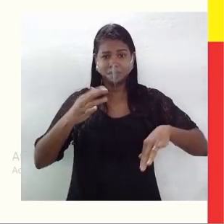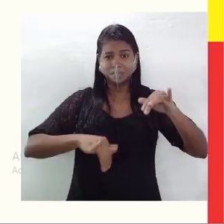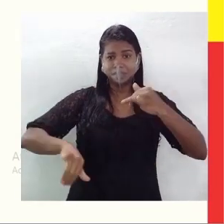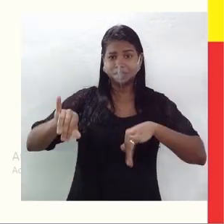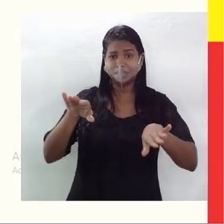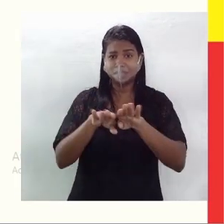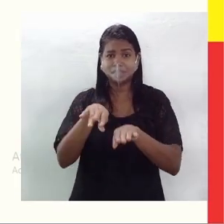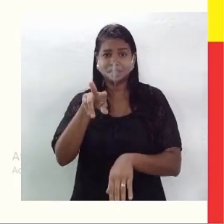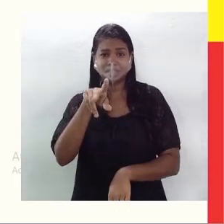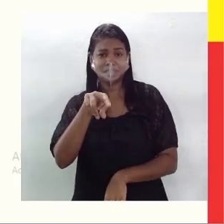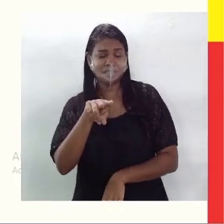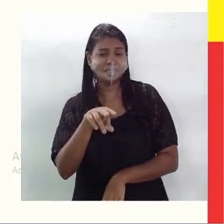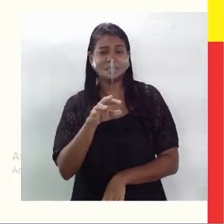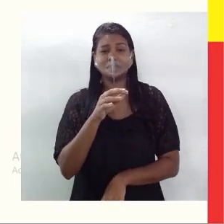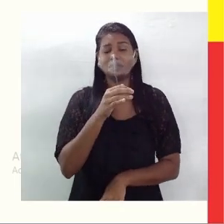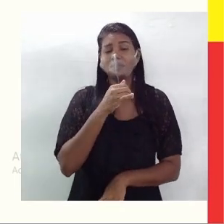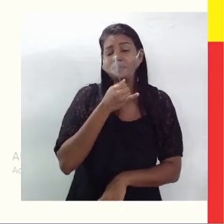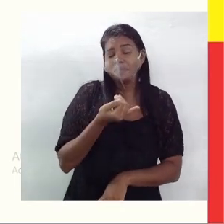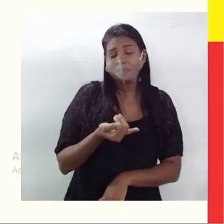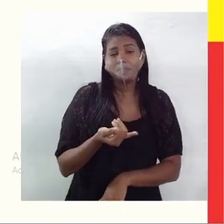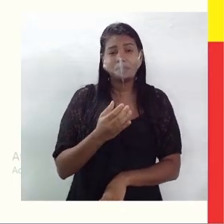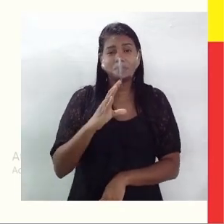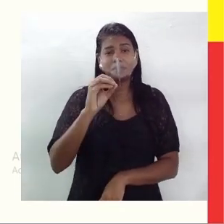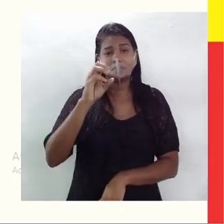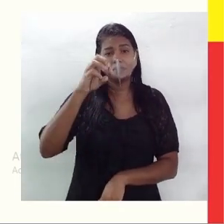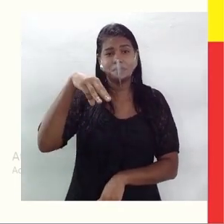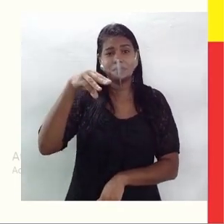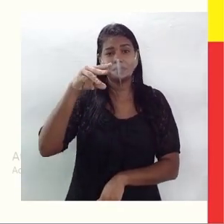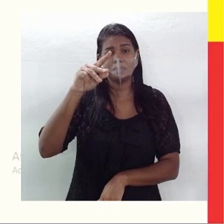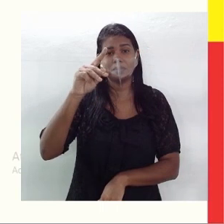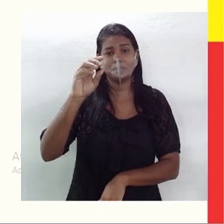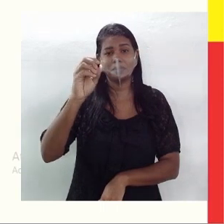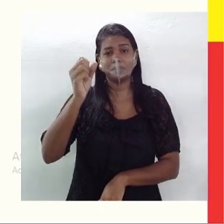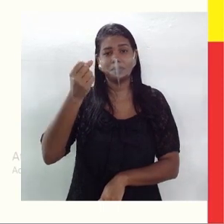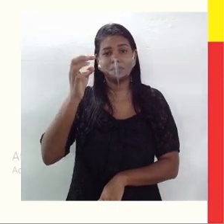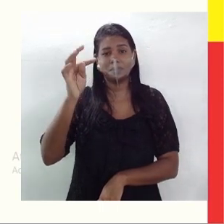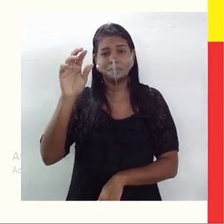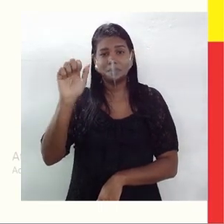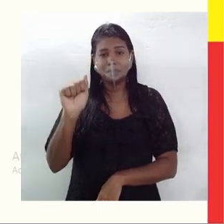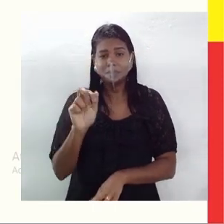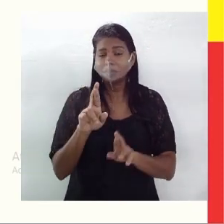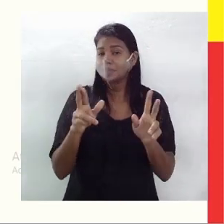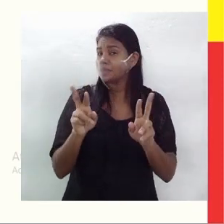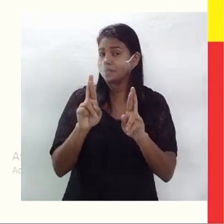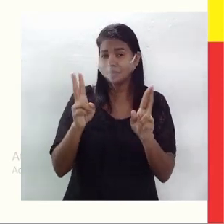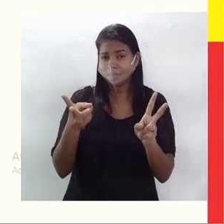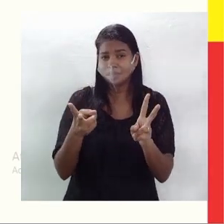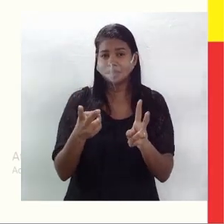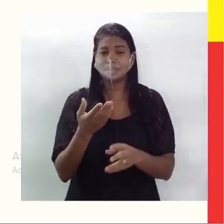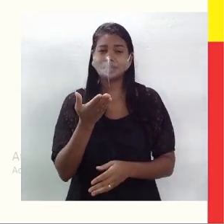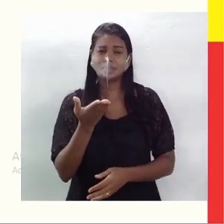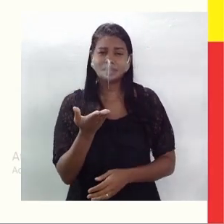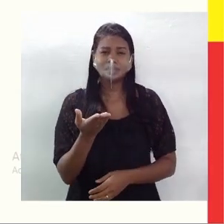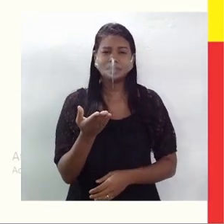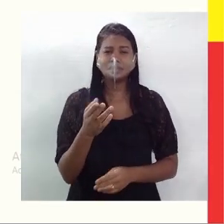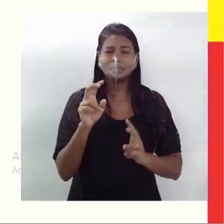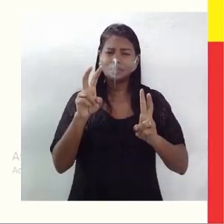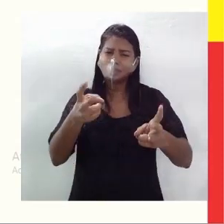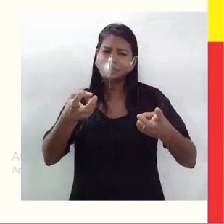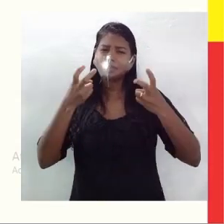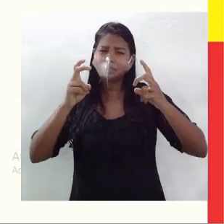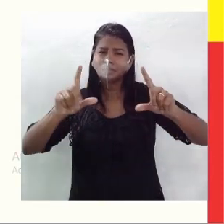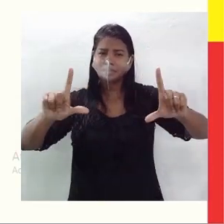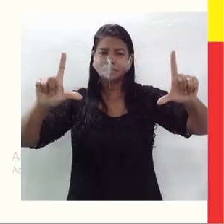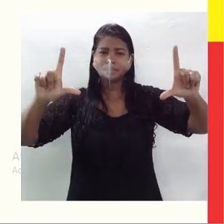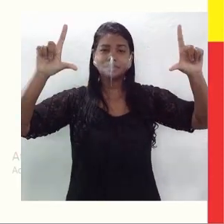iguais. E se for compostas, essas moléculas, elas são diferentes. Se você observar aí na telinha, a